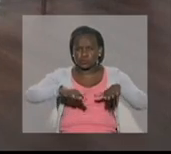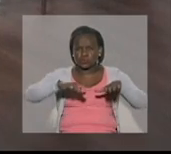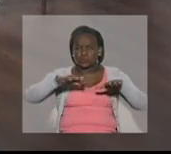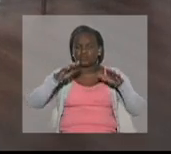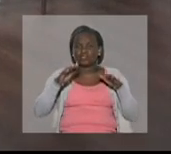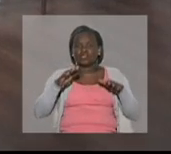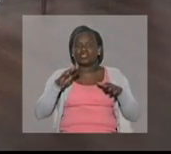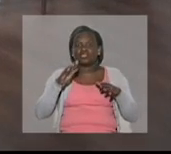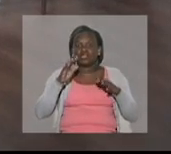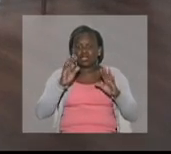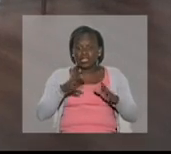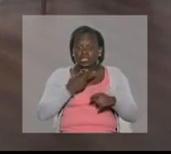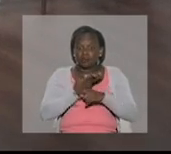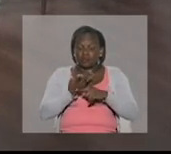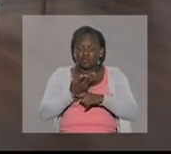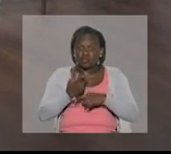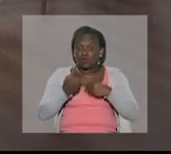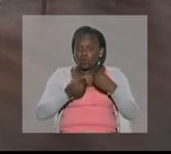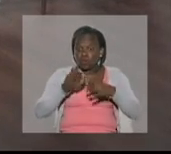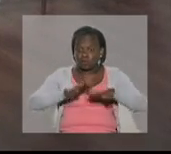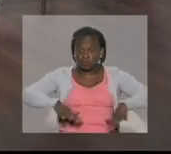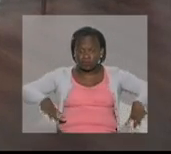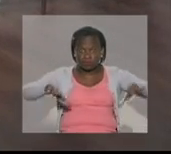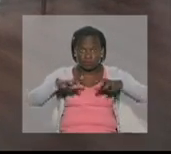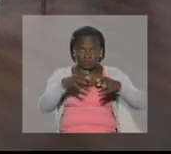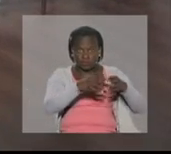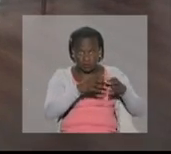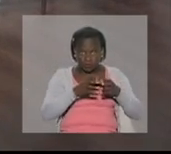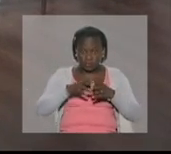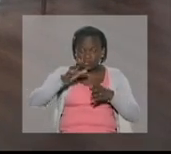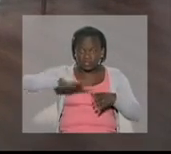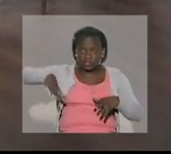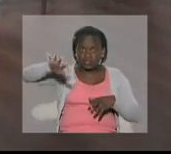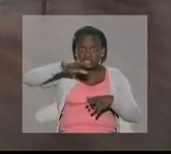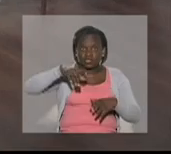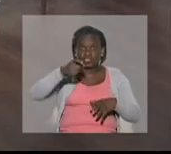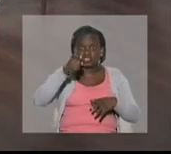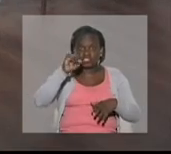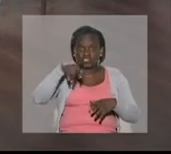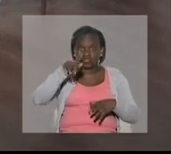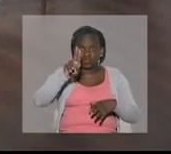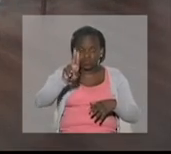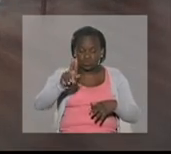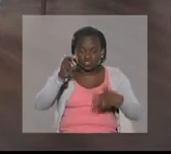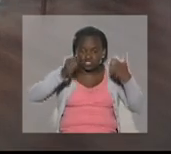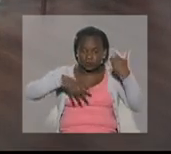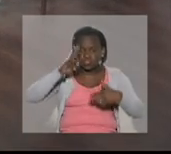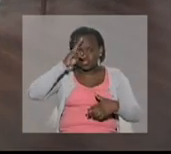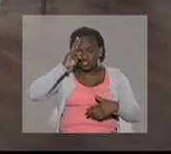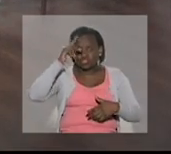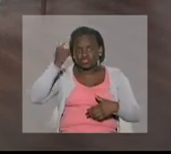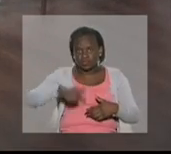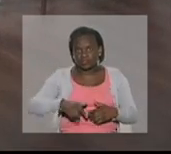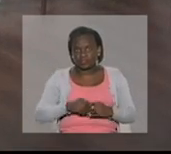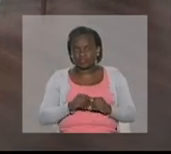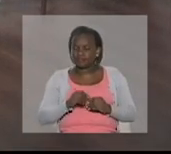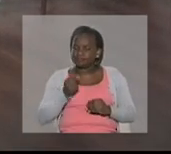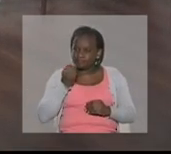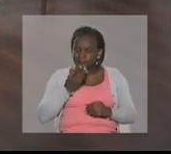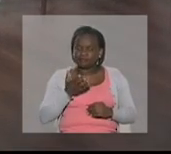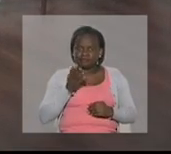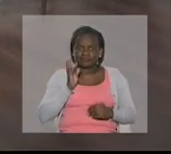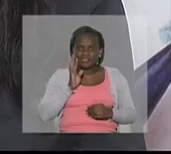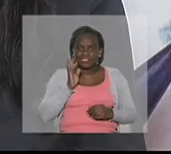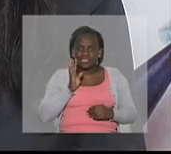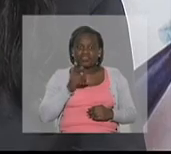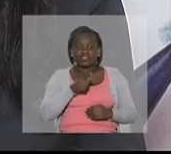era criança, mas ele vai buscar como os povos do Parque Nacional do Alto Xingu recontam algumas dessas histórias. Né? Ai, que